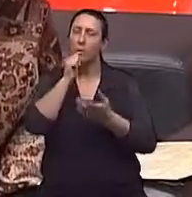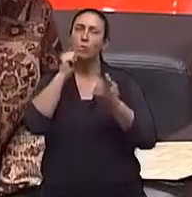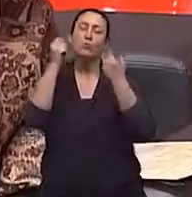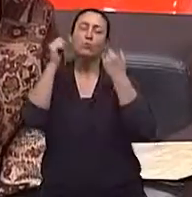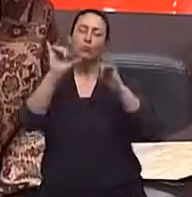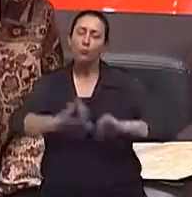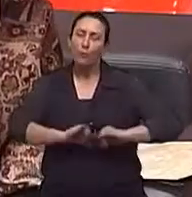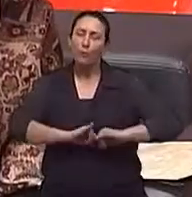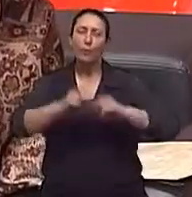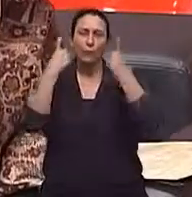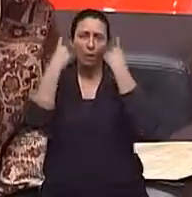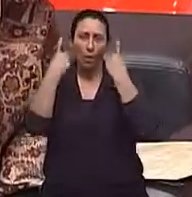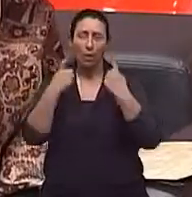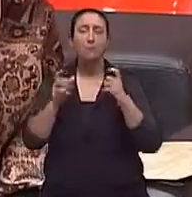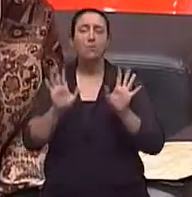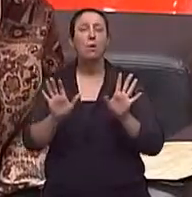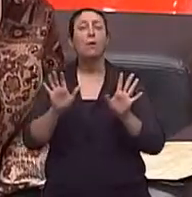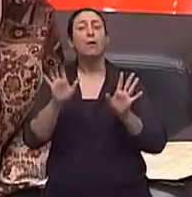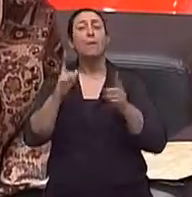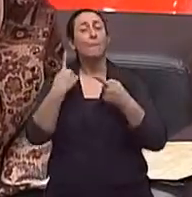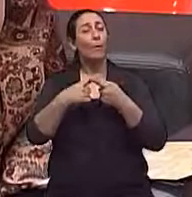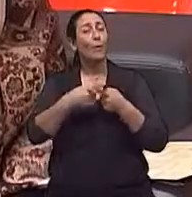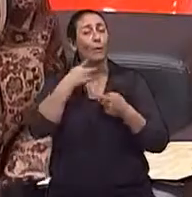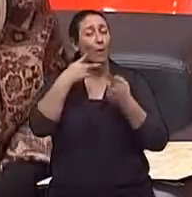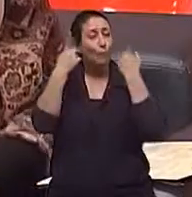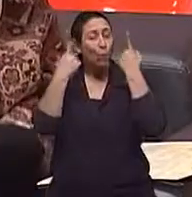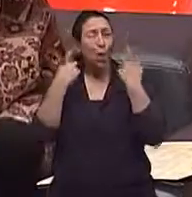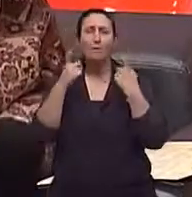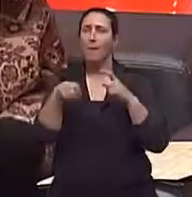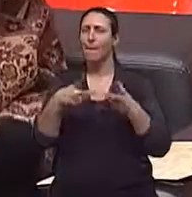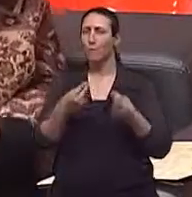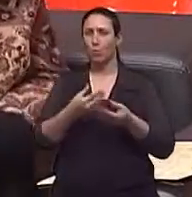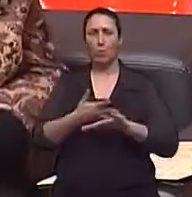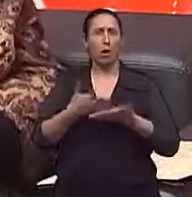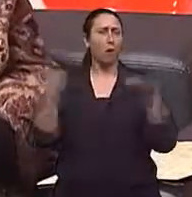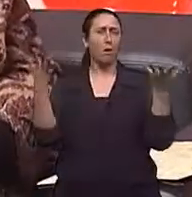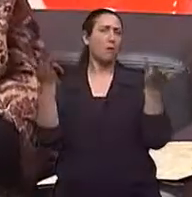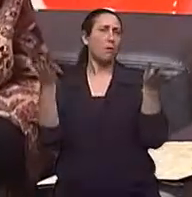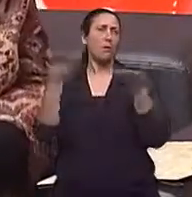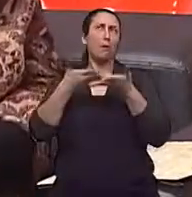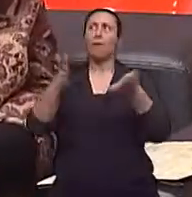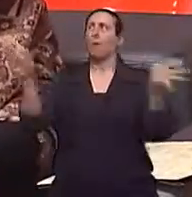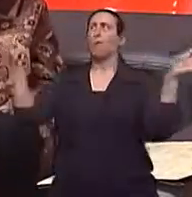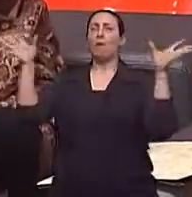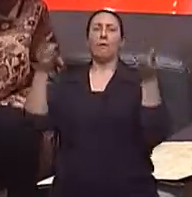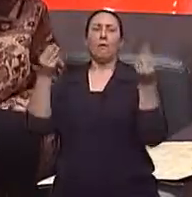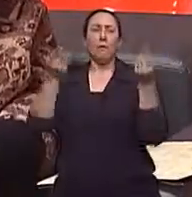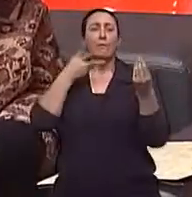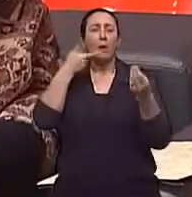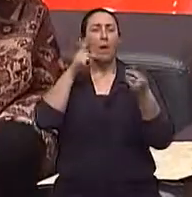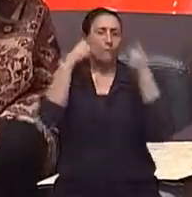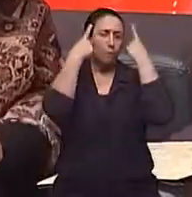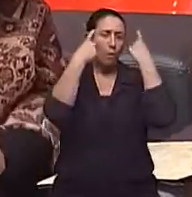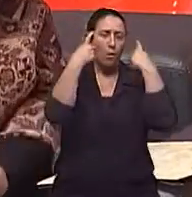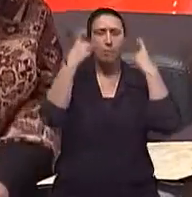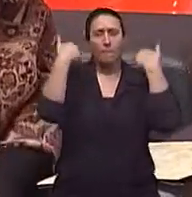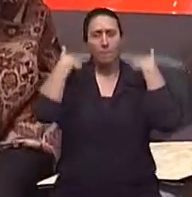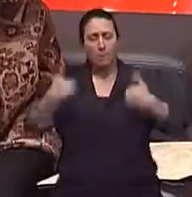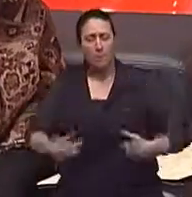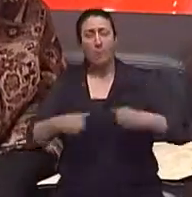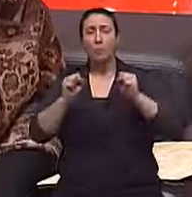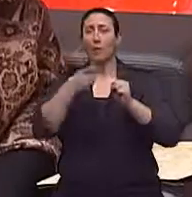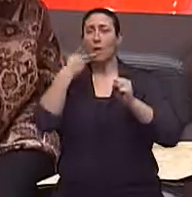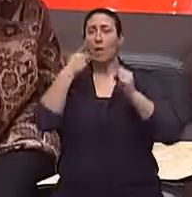violência até porque falar de violência é algo muito amplo a gente pode está especificando violência física na violência sexual